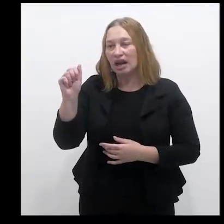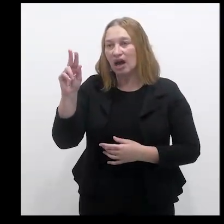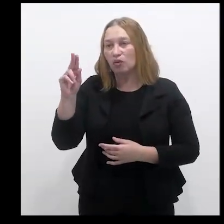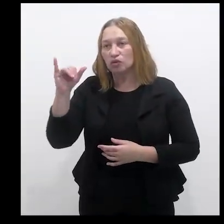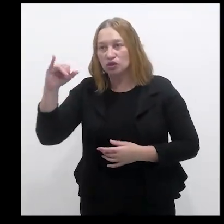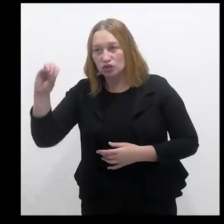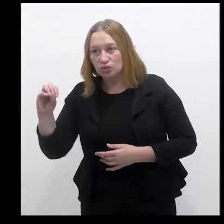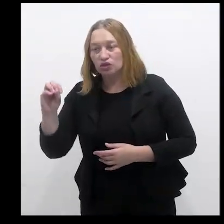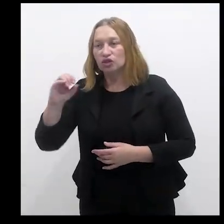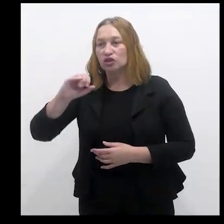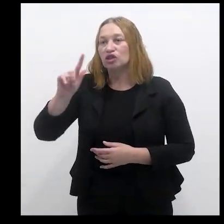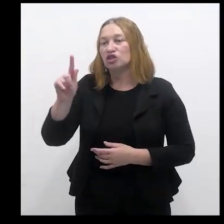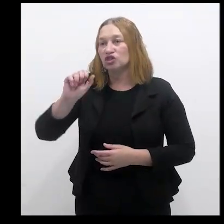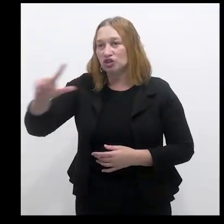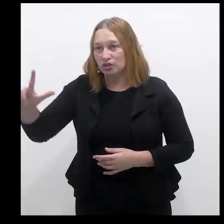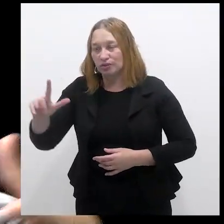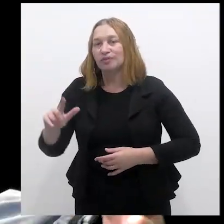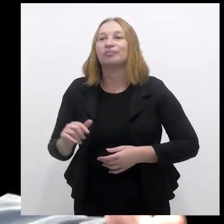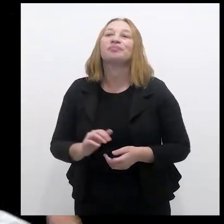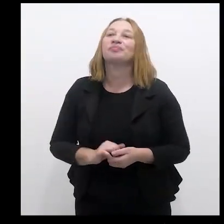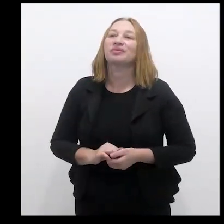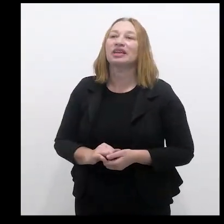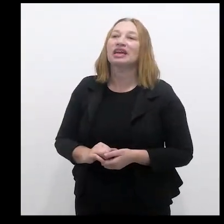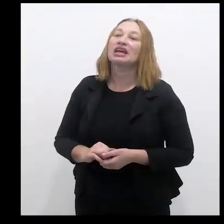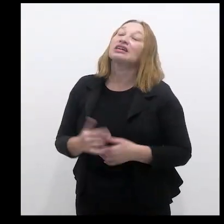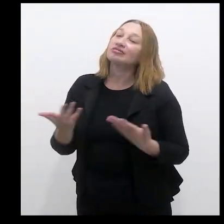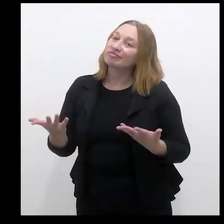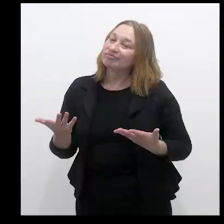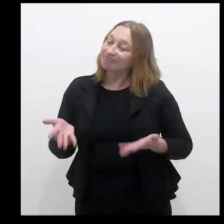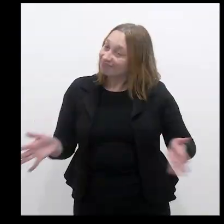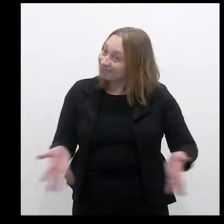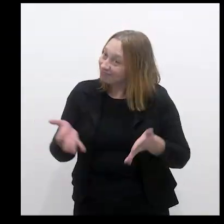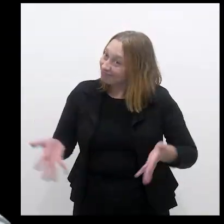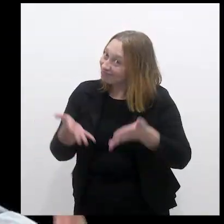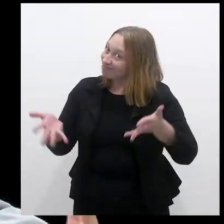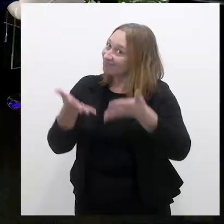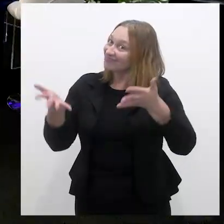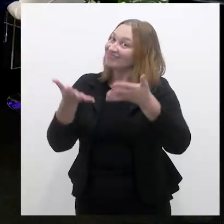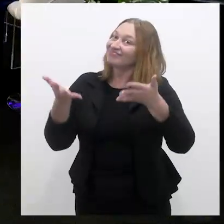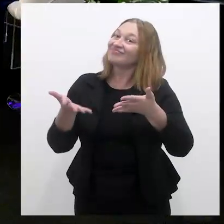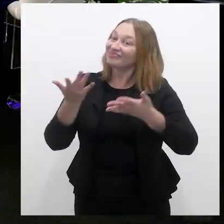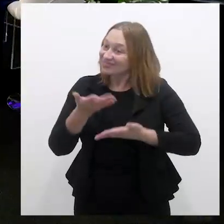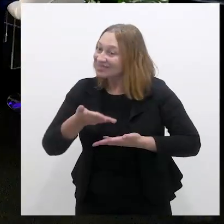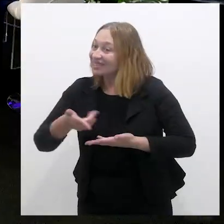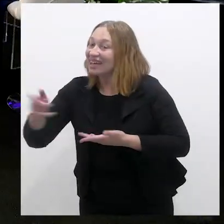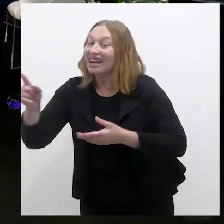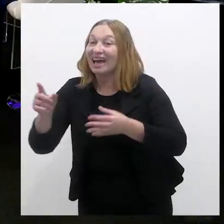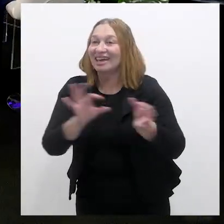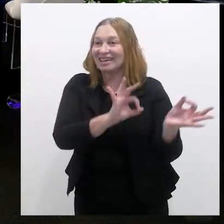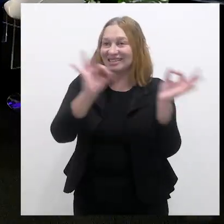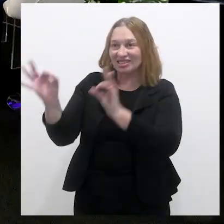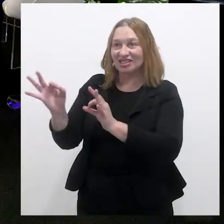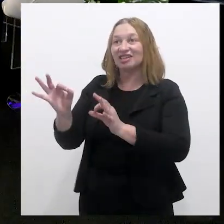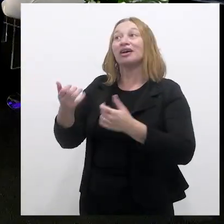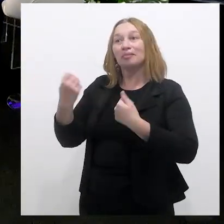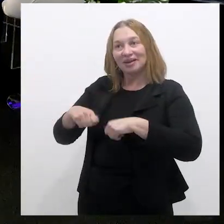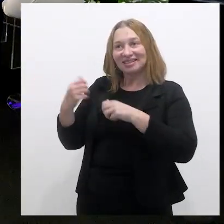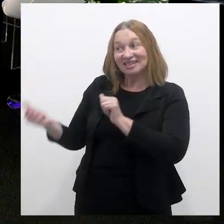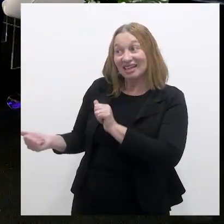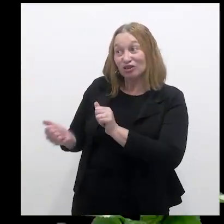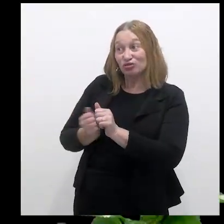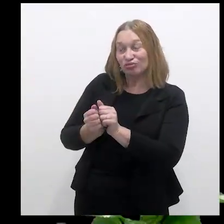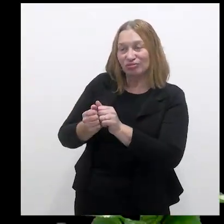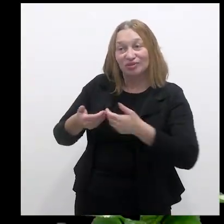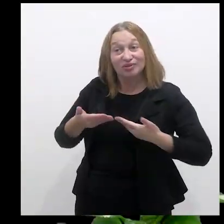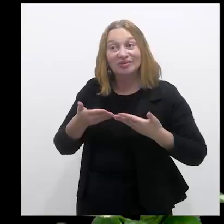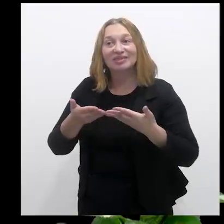Glaucio Gil. É um espetáculo muito bacana e uma nova companhia de teatro surgindo no Rio de Janeiro. Então, acho que a gente tem que incentivar, participar e ir lá assistir,